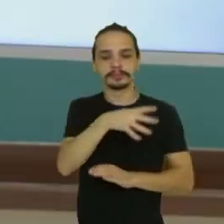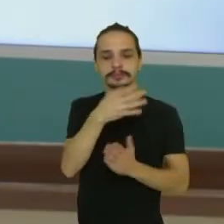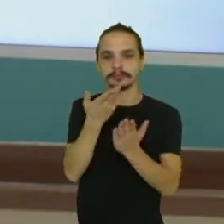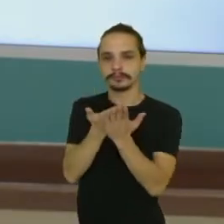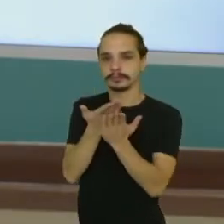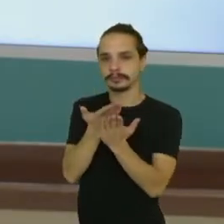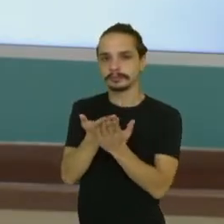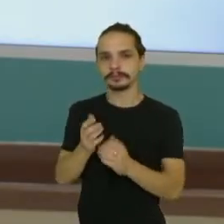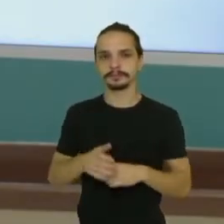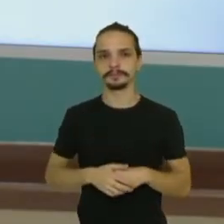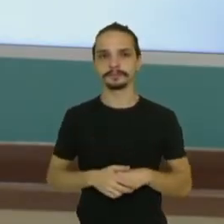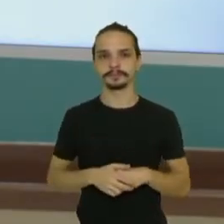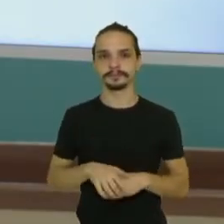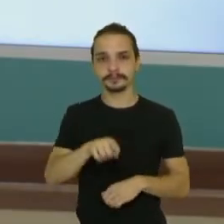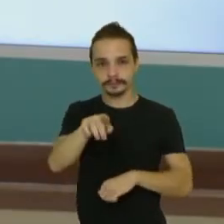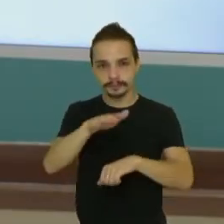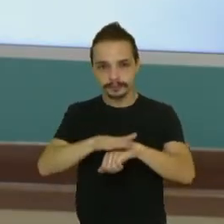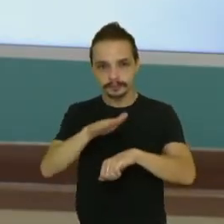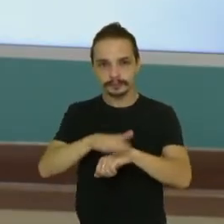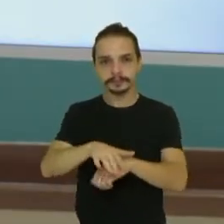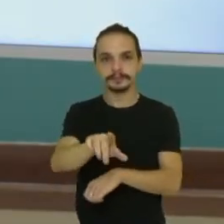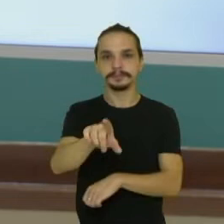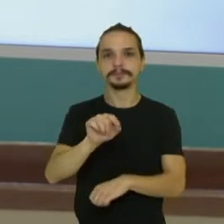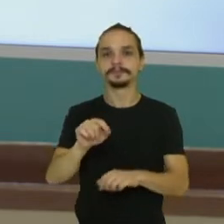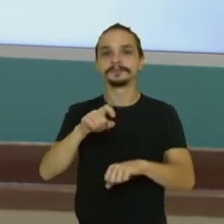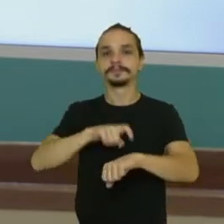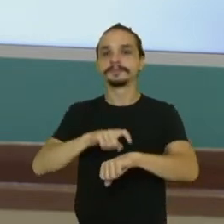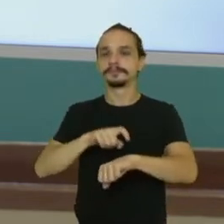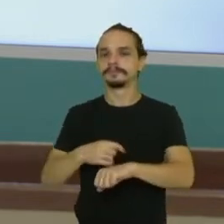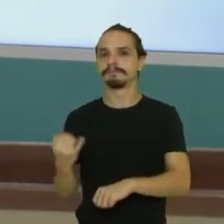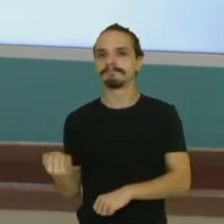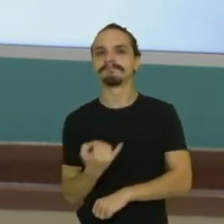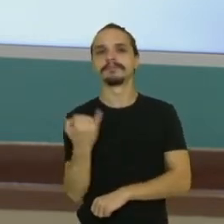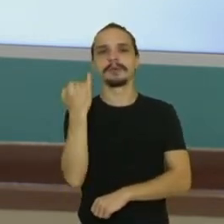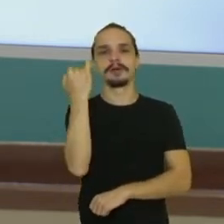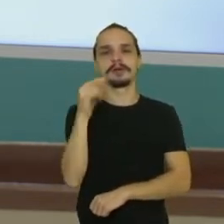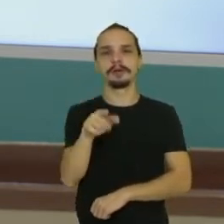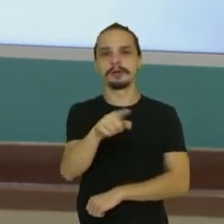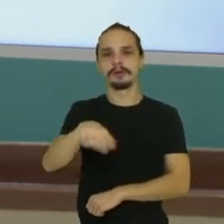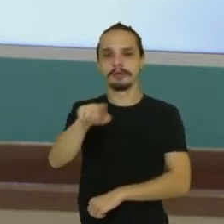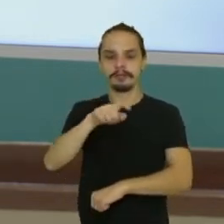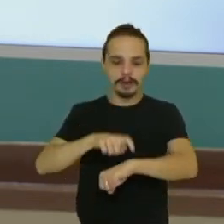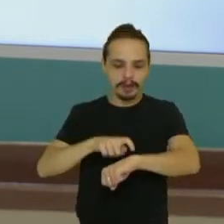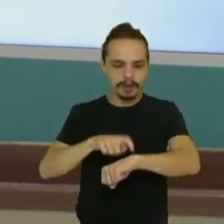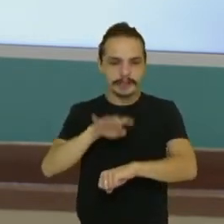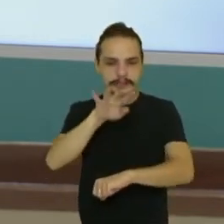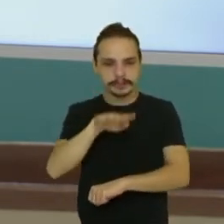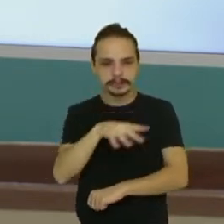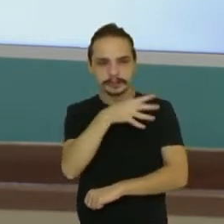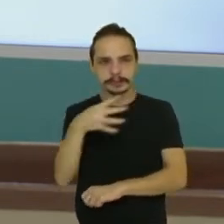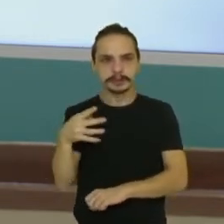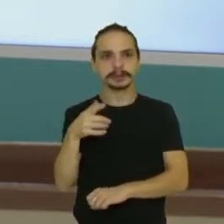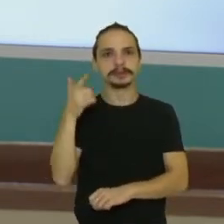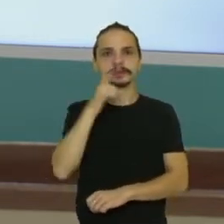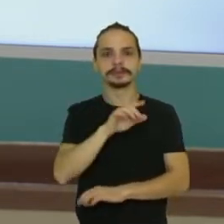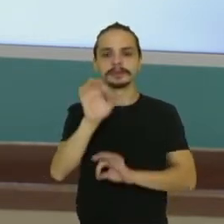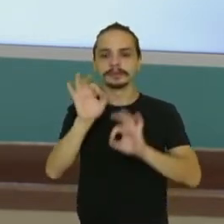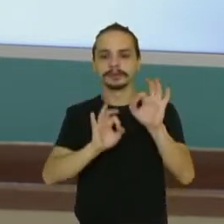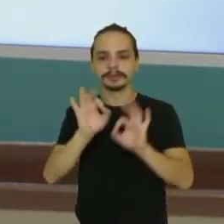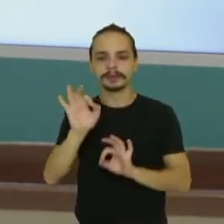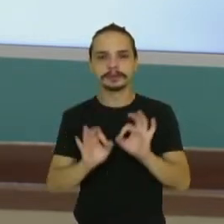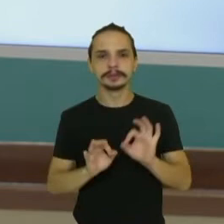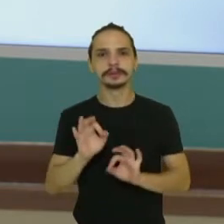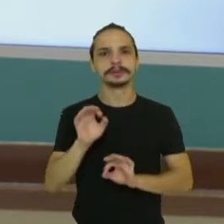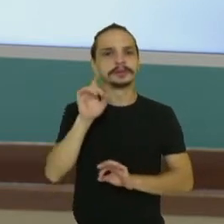Estabeleça os seus horários isso é muito importante pessoal e você Estabeleça os seus horários né você tem ali uma